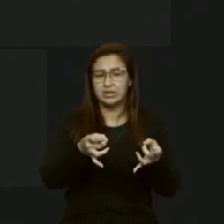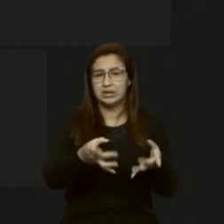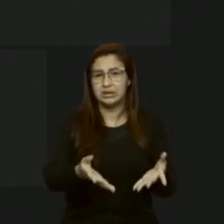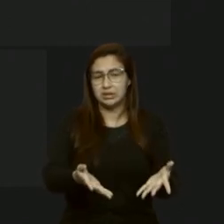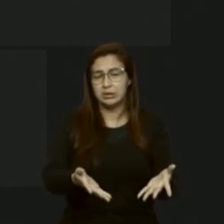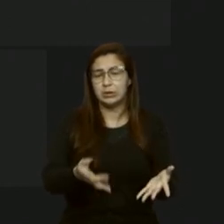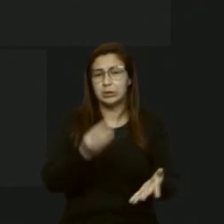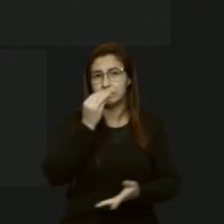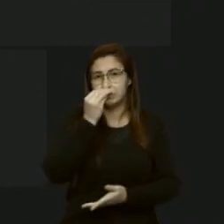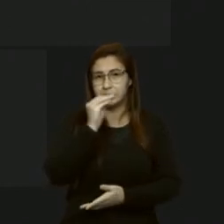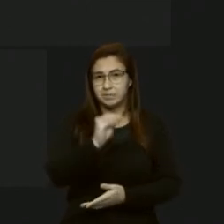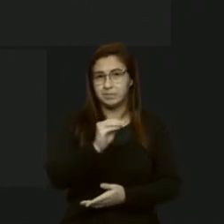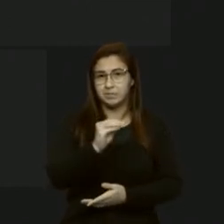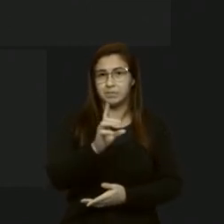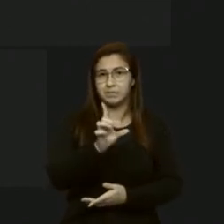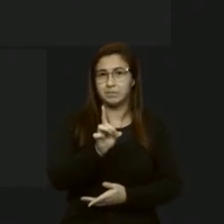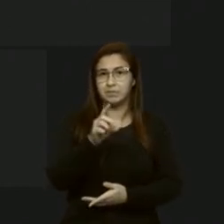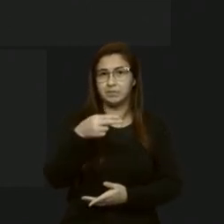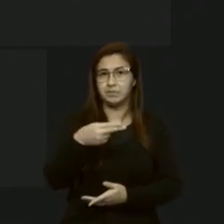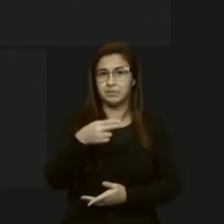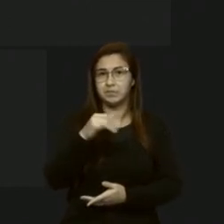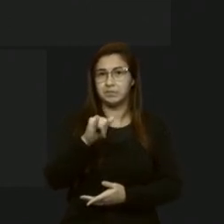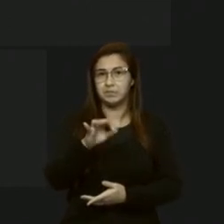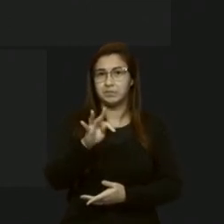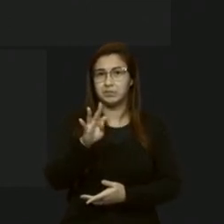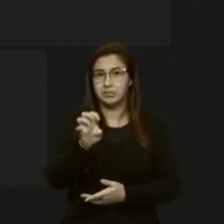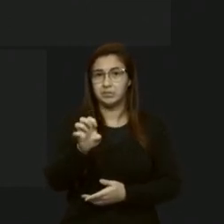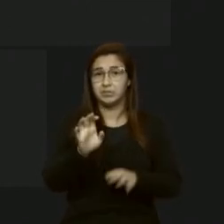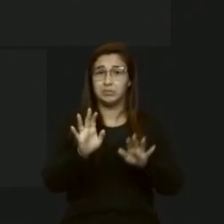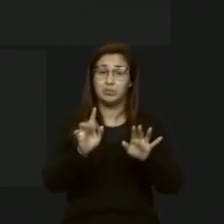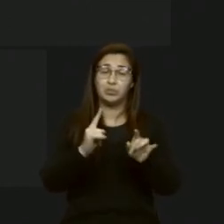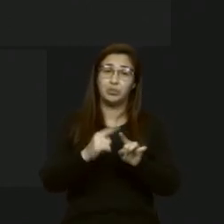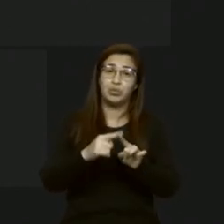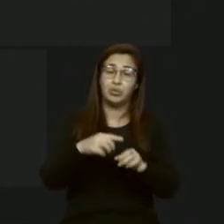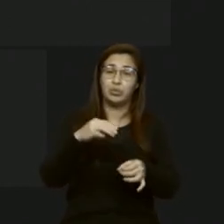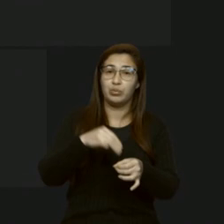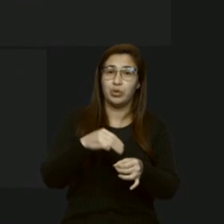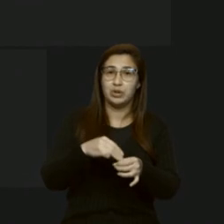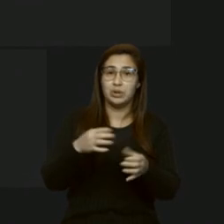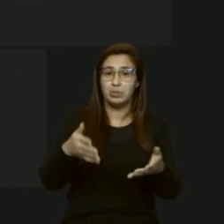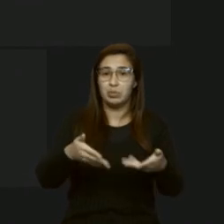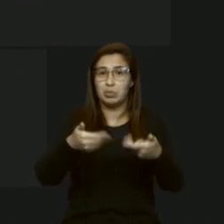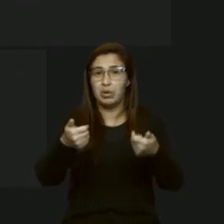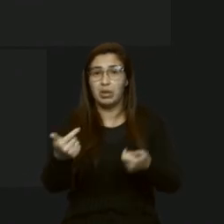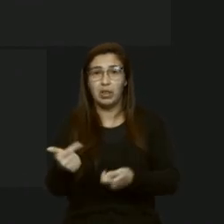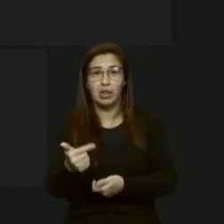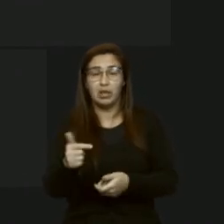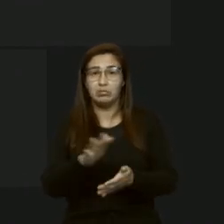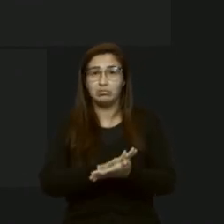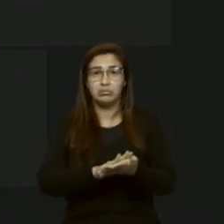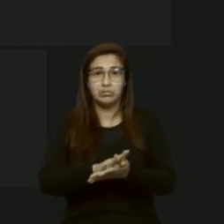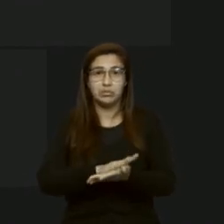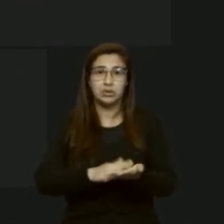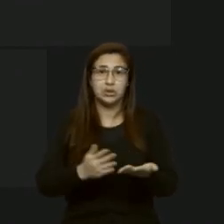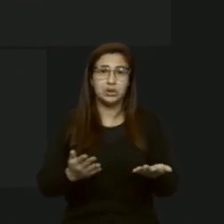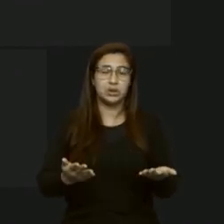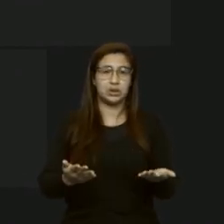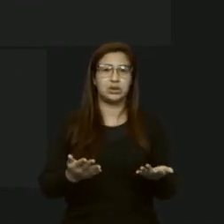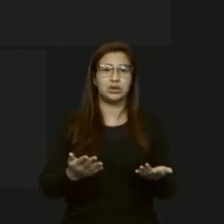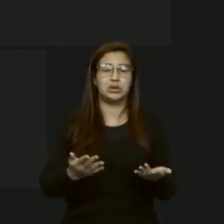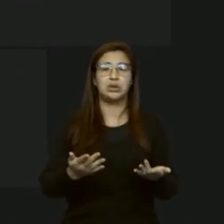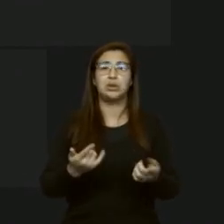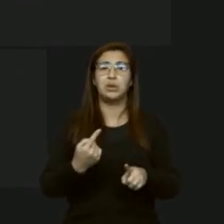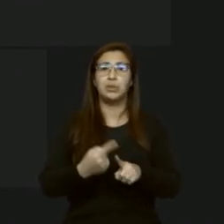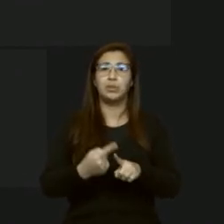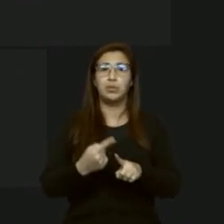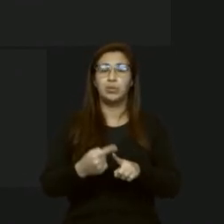abandonada pelo DENIT, sendo que o município, infelizmente, não pode fazer as melhorias necessárias e nem teria recursos para isso, né? Onde, justamente nesse